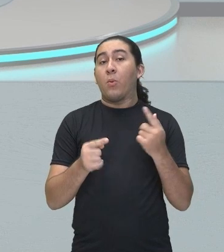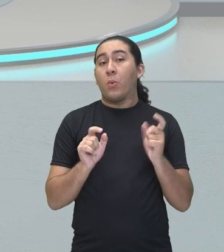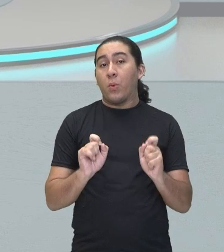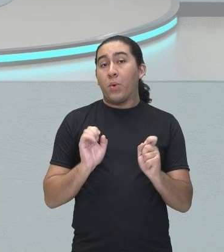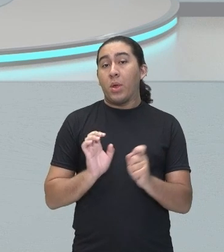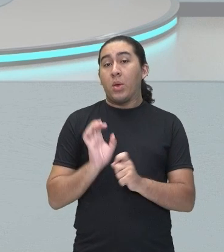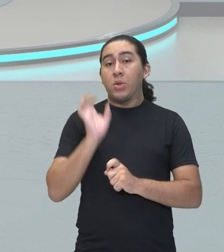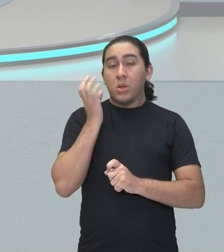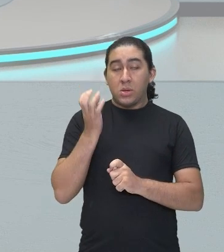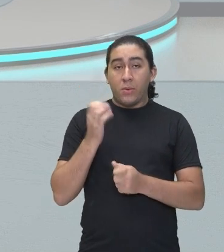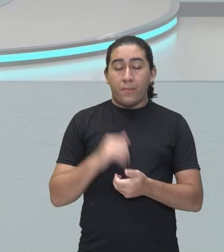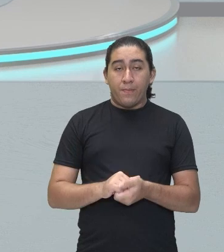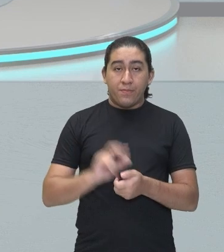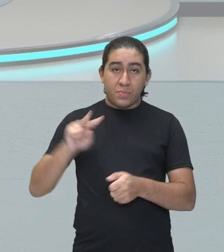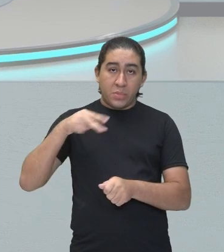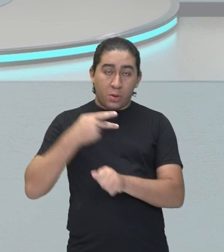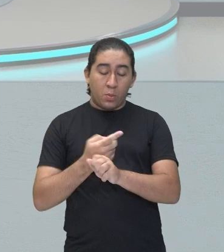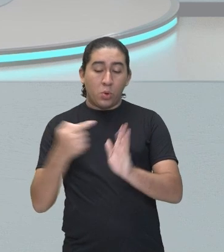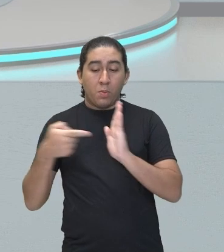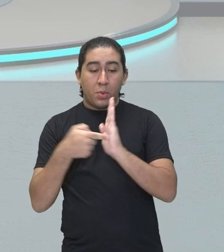foi interrogado e preso em